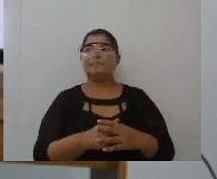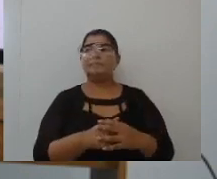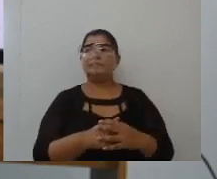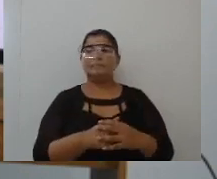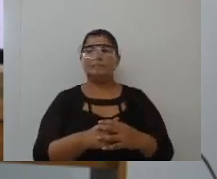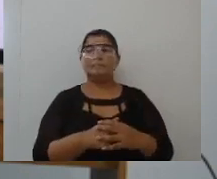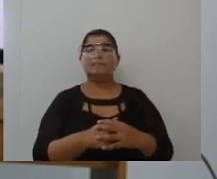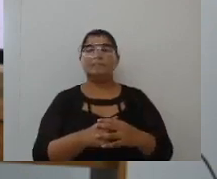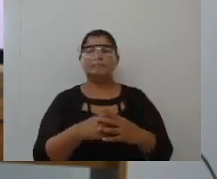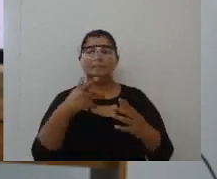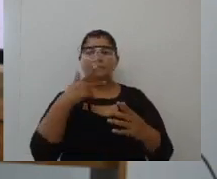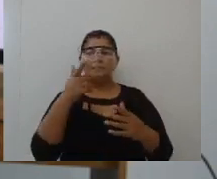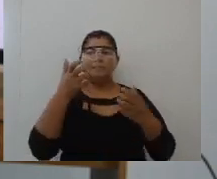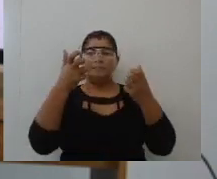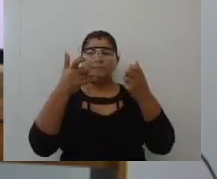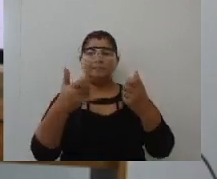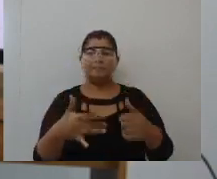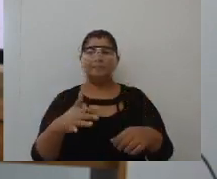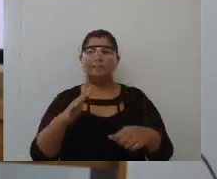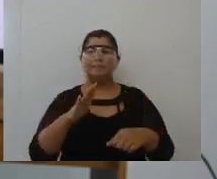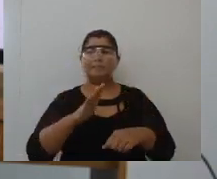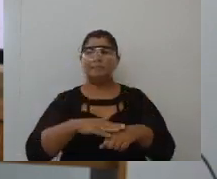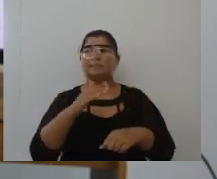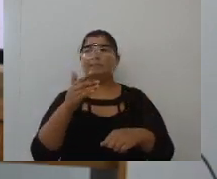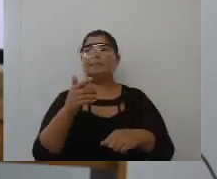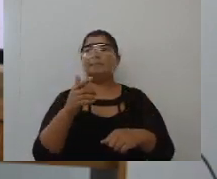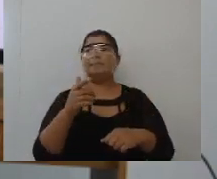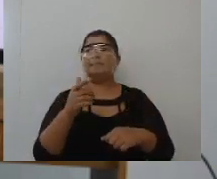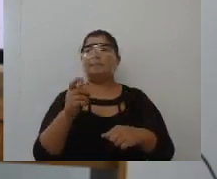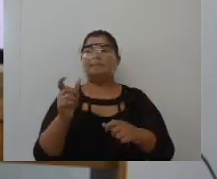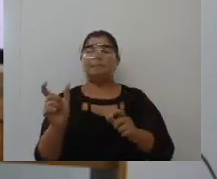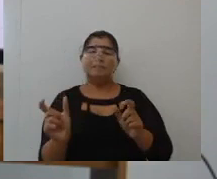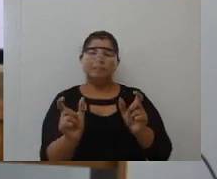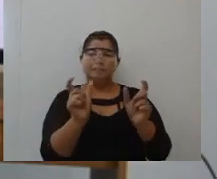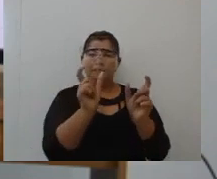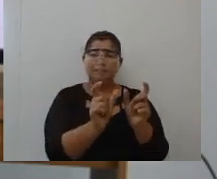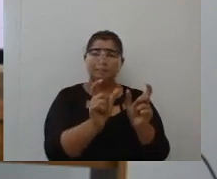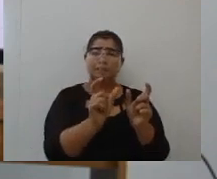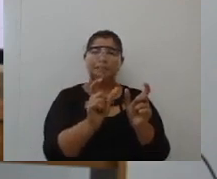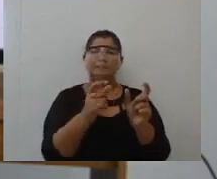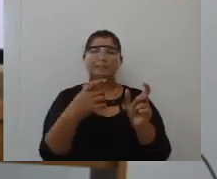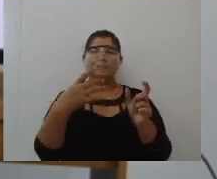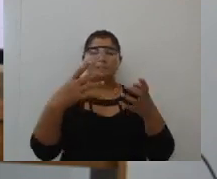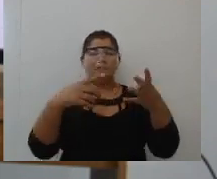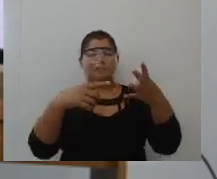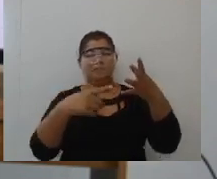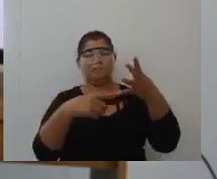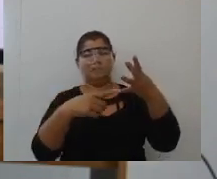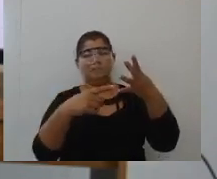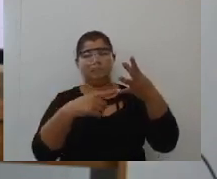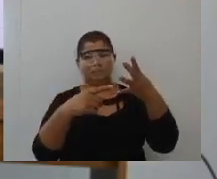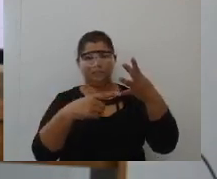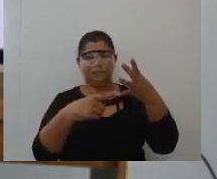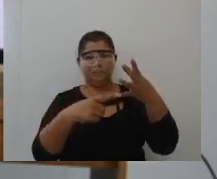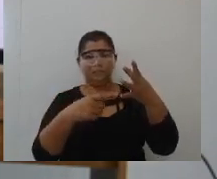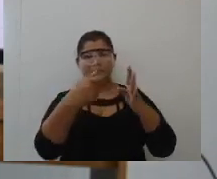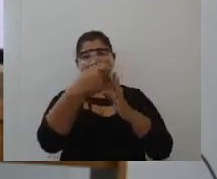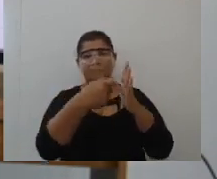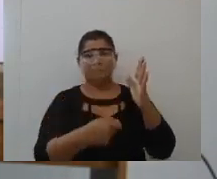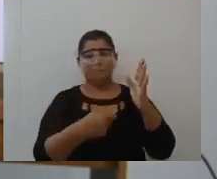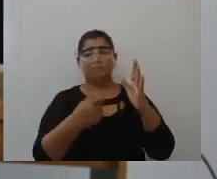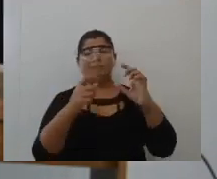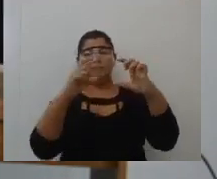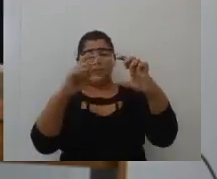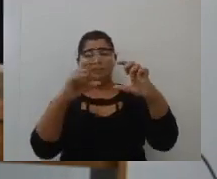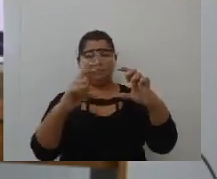eu queria falar um pouquinho dessa parte das conjunções em relação à quarta competência da redação do Enem. Tá? Como